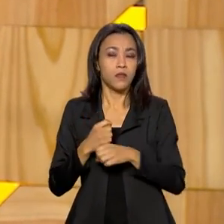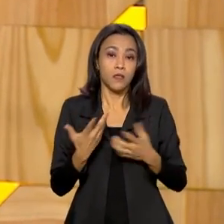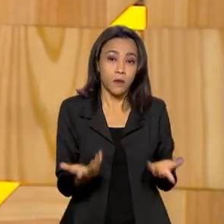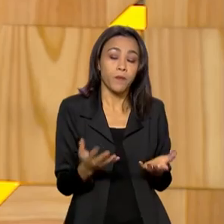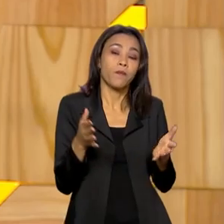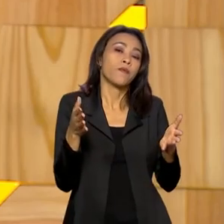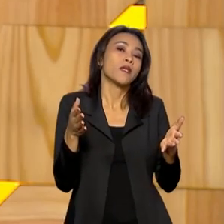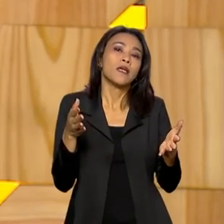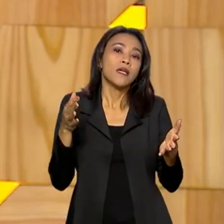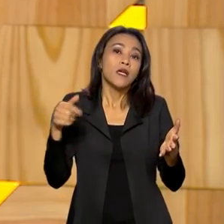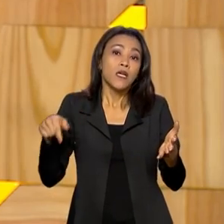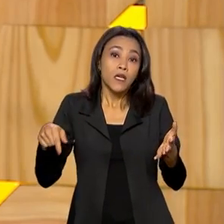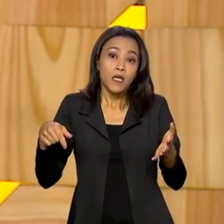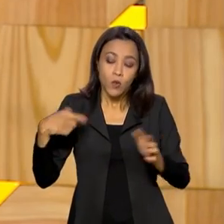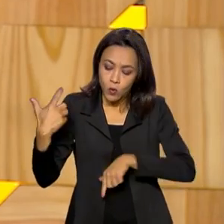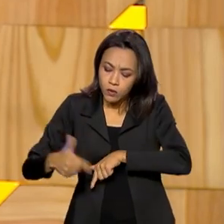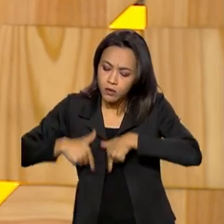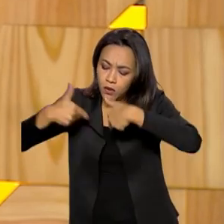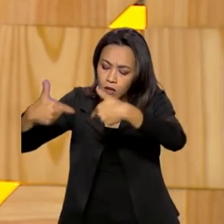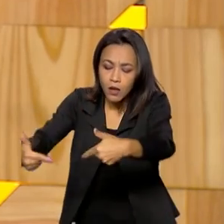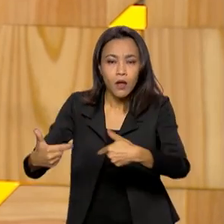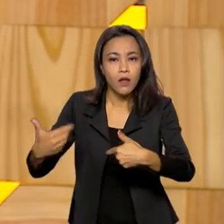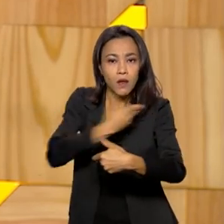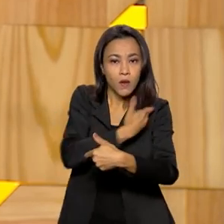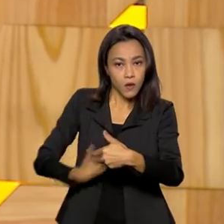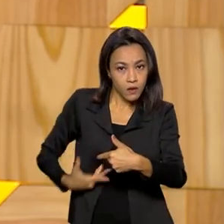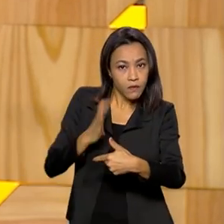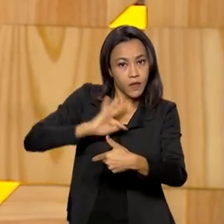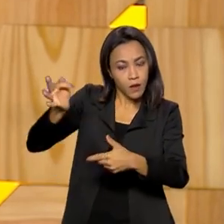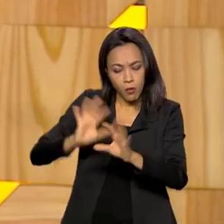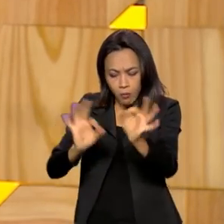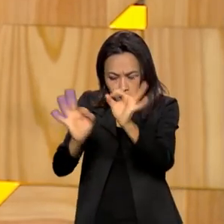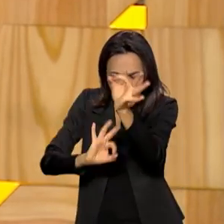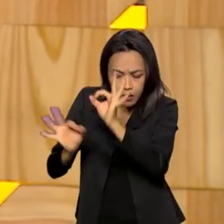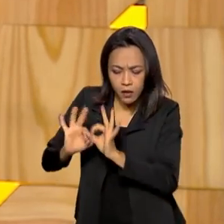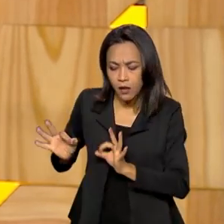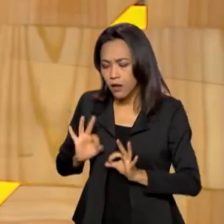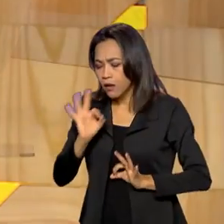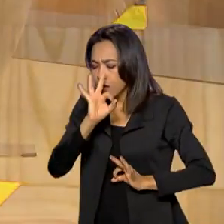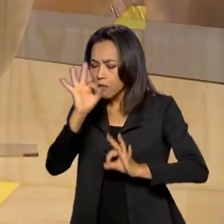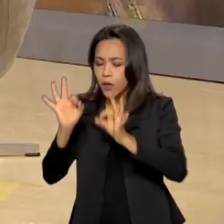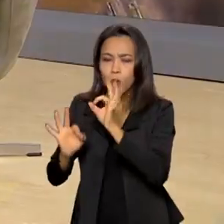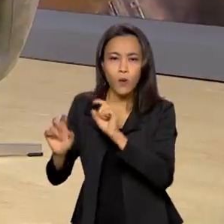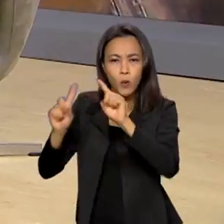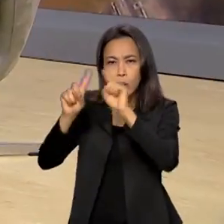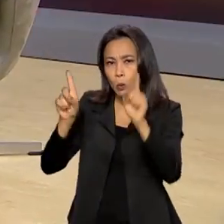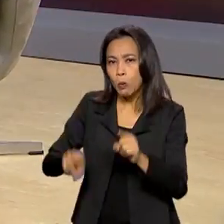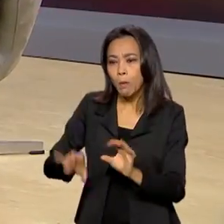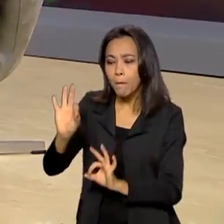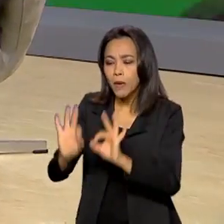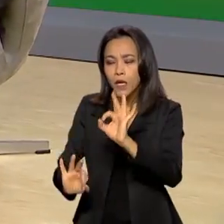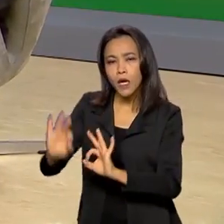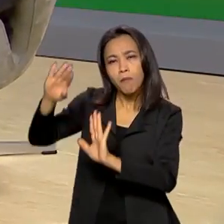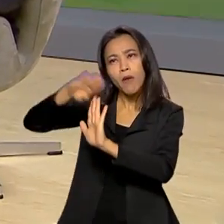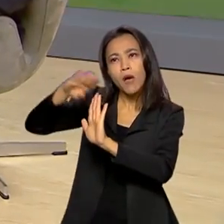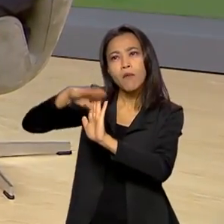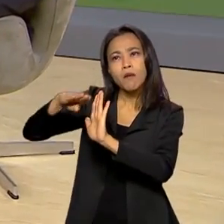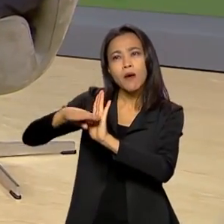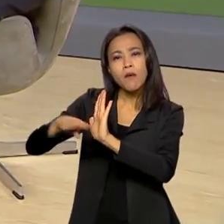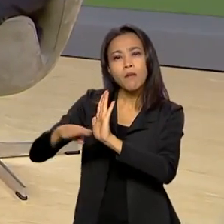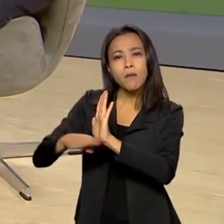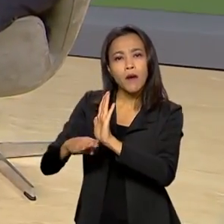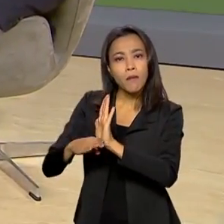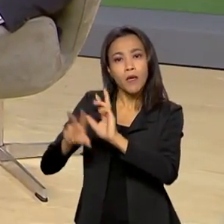assertiva com que o governo federal preparou né elaborou um plano de execução de uma política social